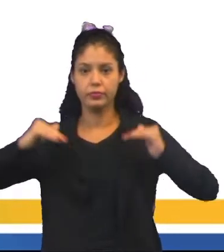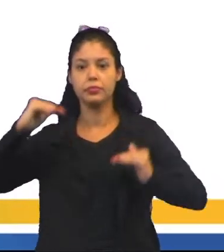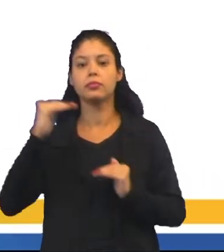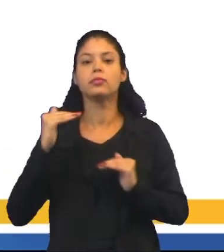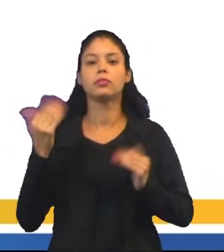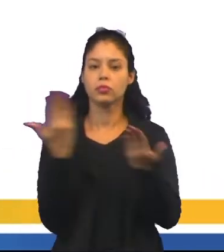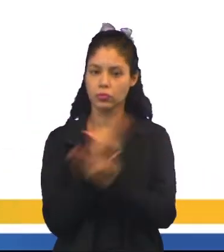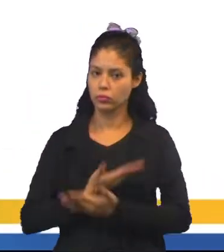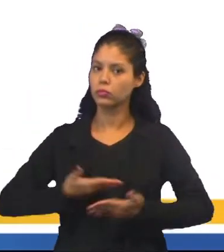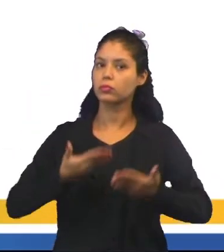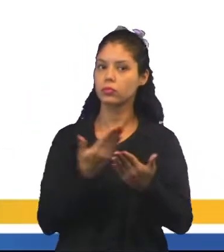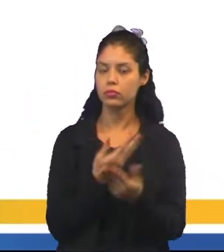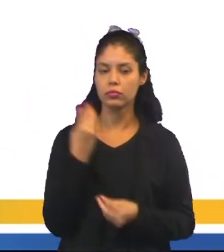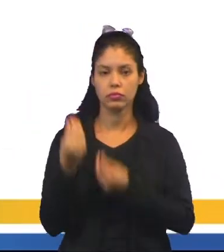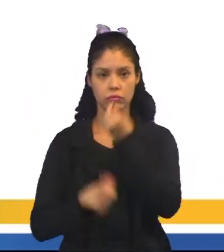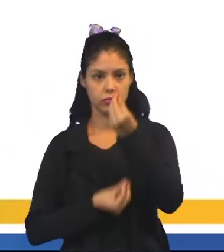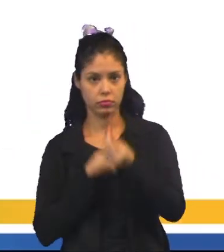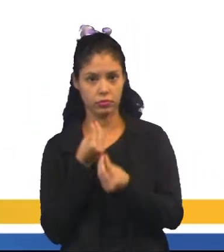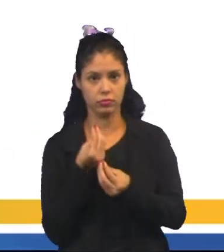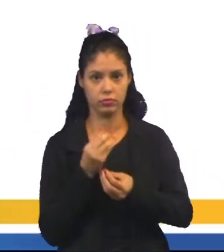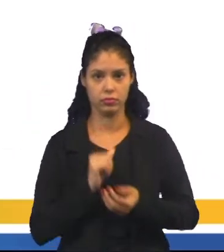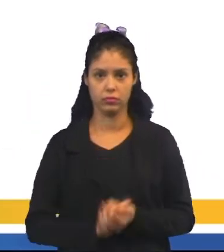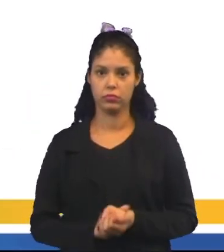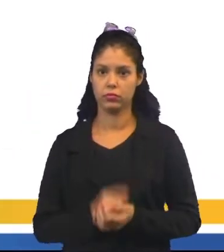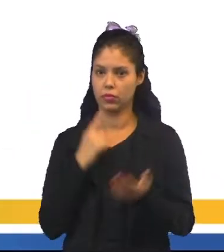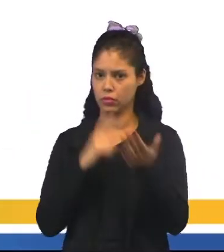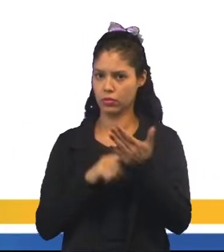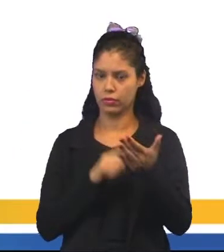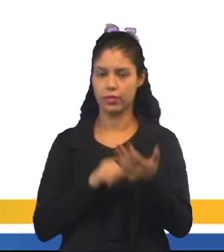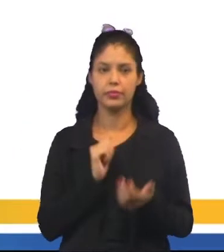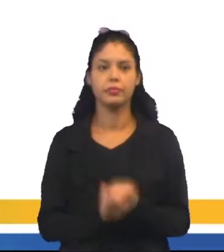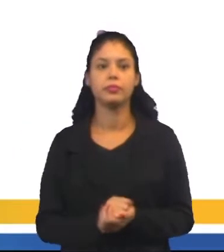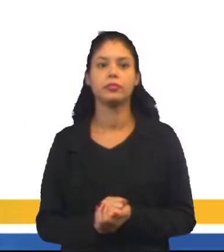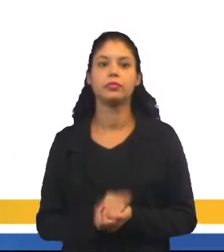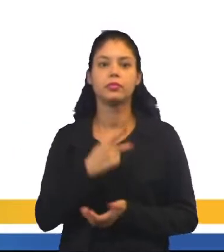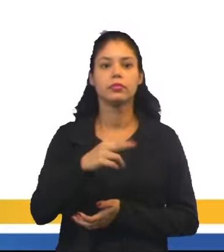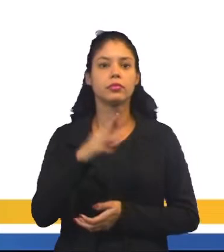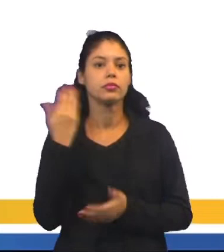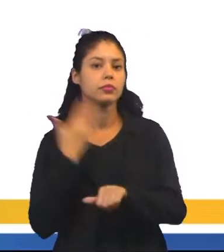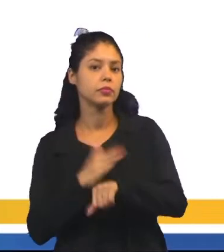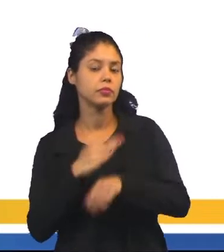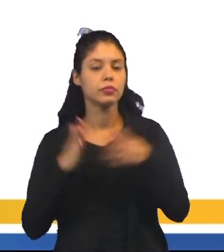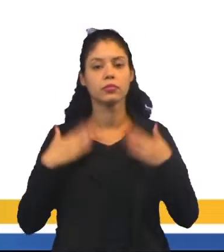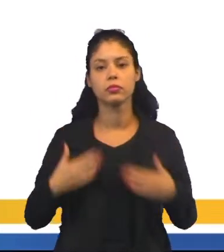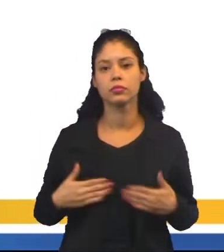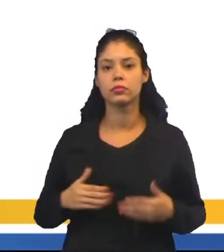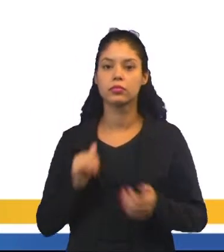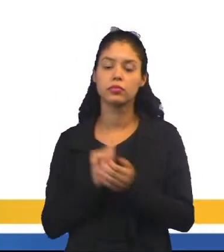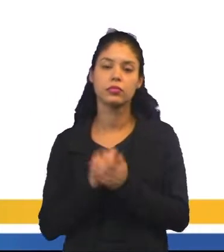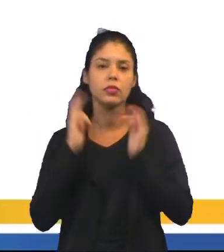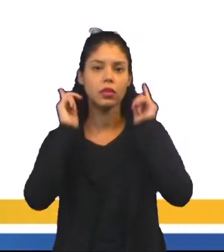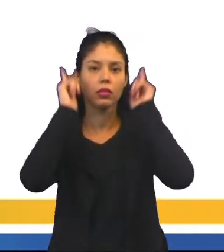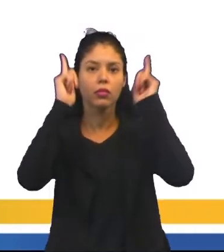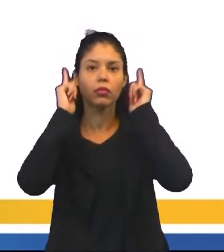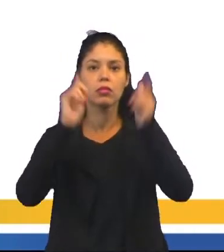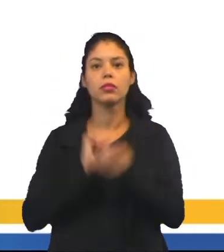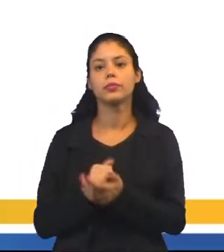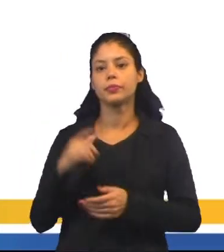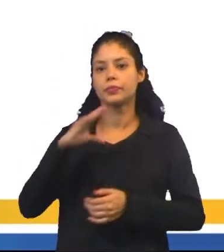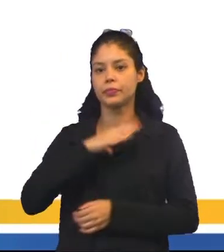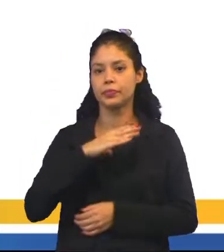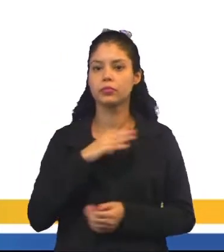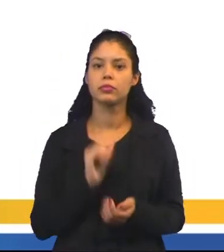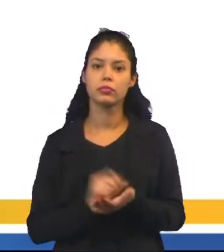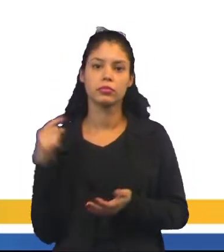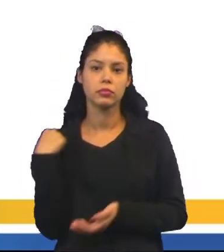o patrimônio, como é que isso se combina. Vamos lá, ó. O parkour é uma prática corporal de aventura urbana. Em nossa